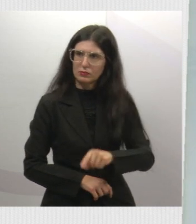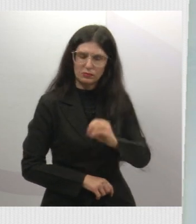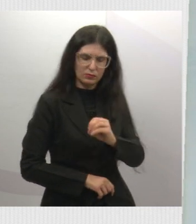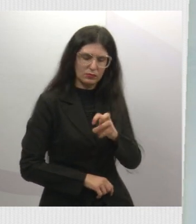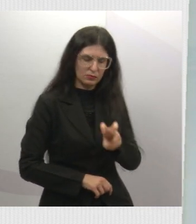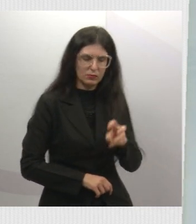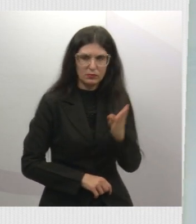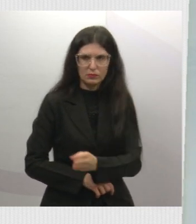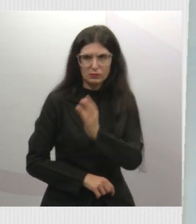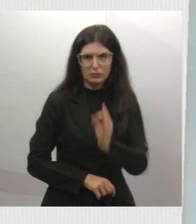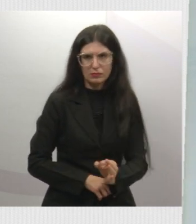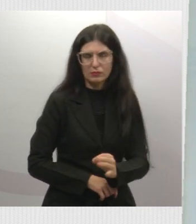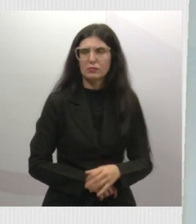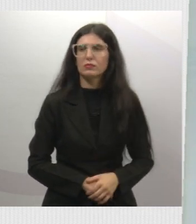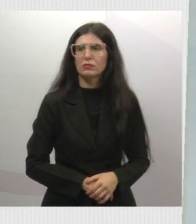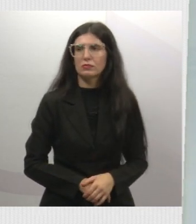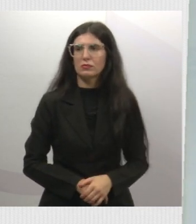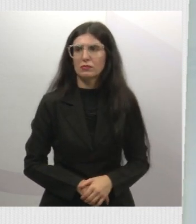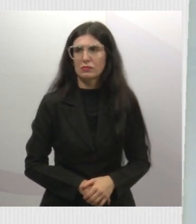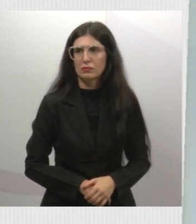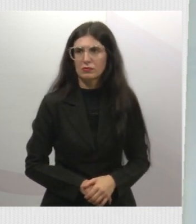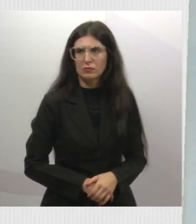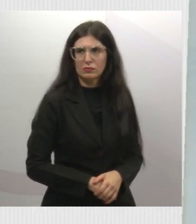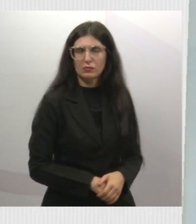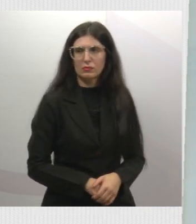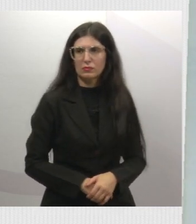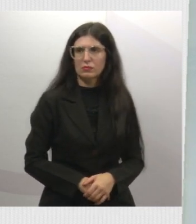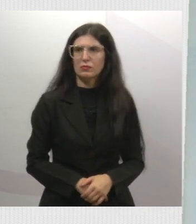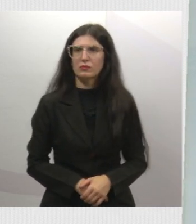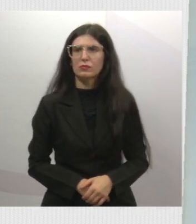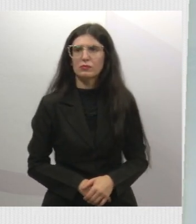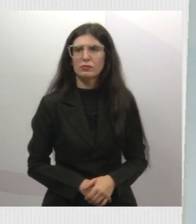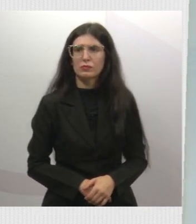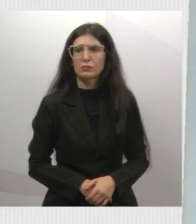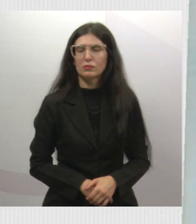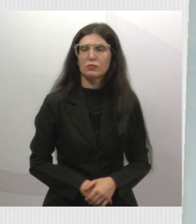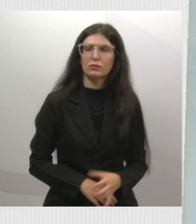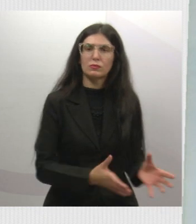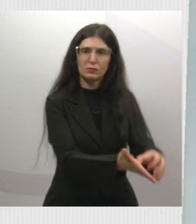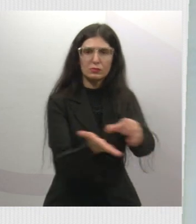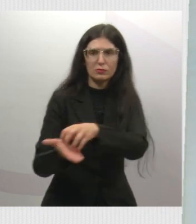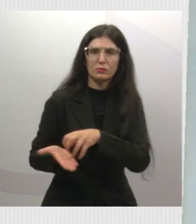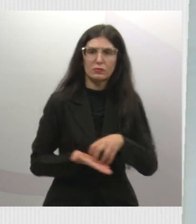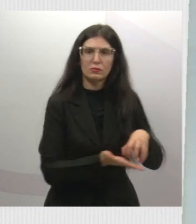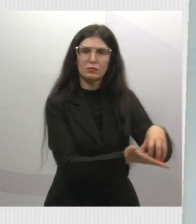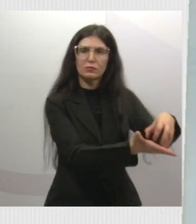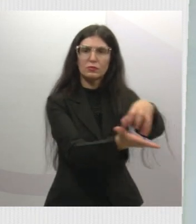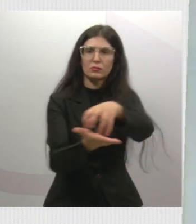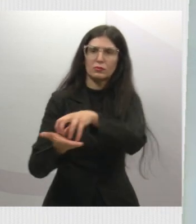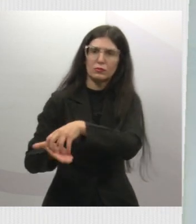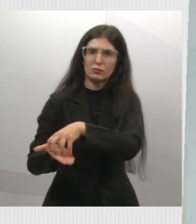77,05%. Então, do montante referente à receita patrimonial, já